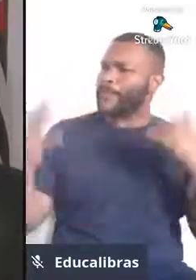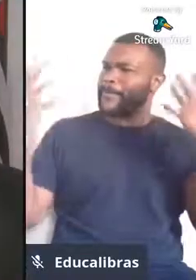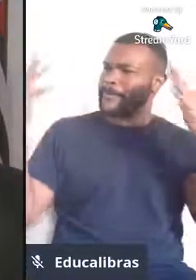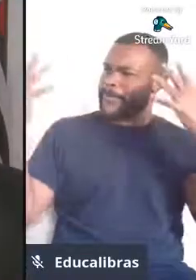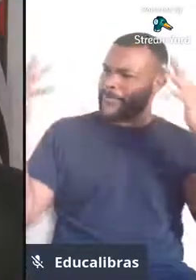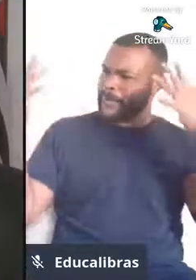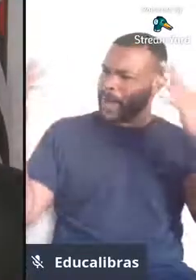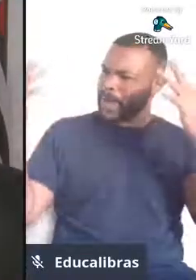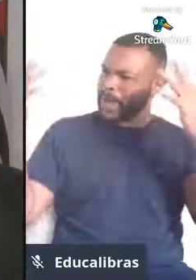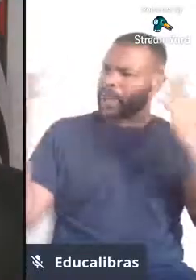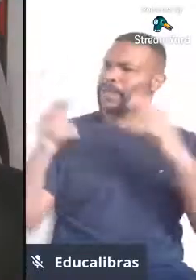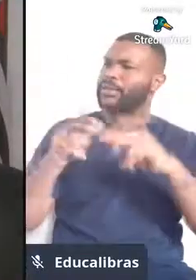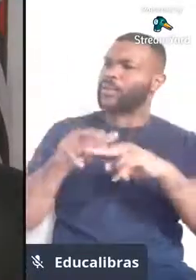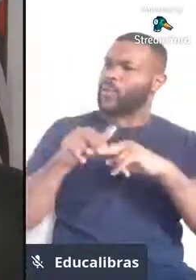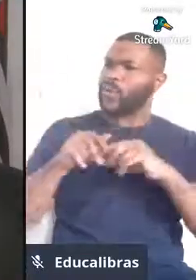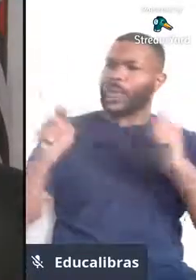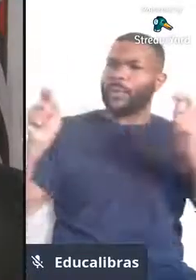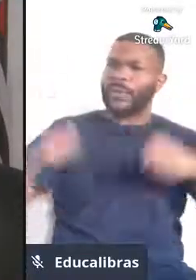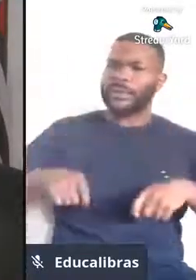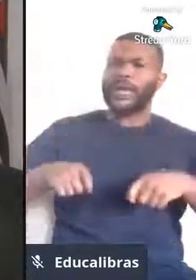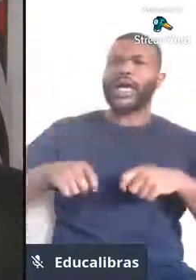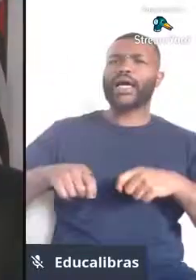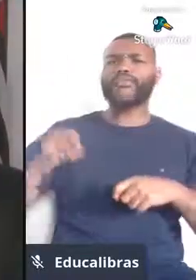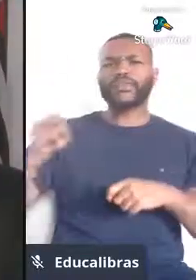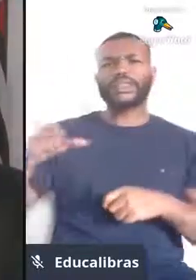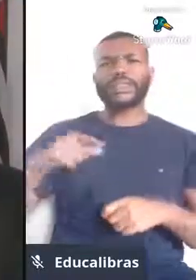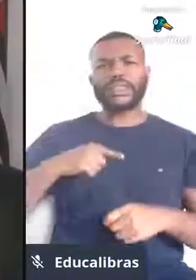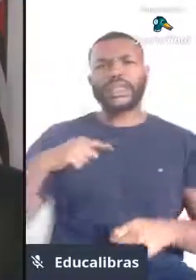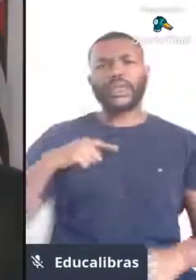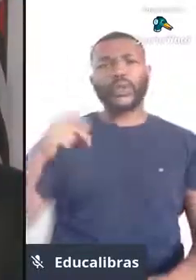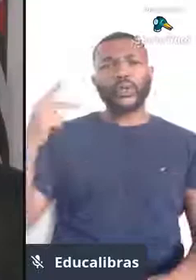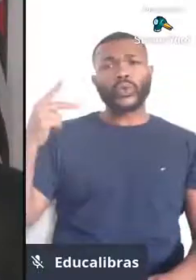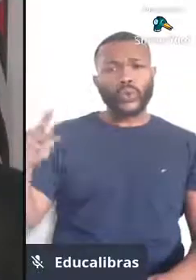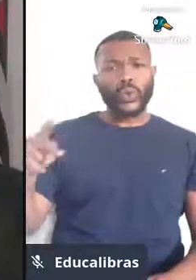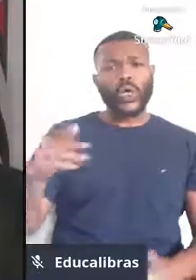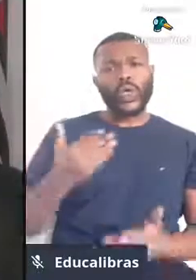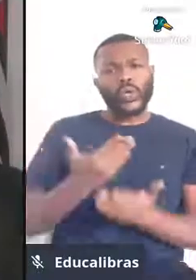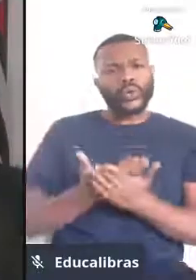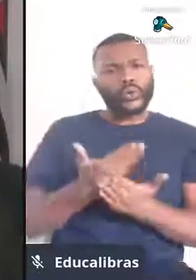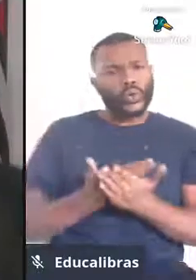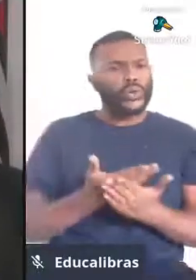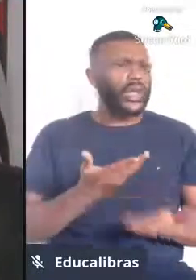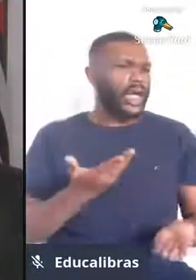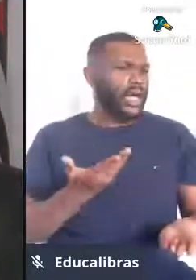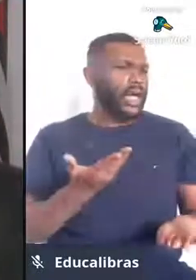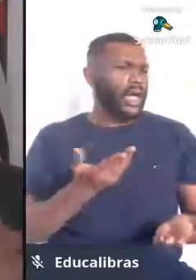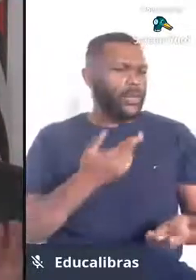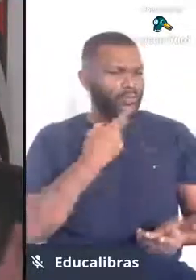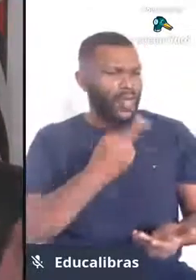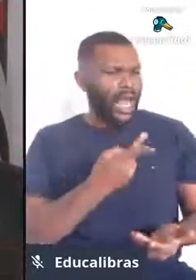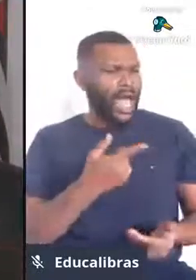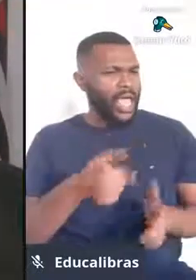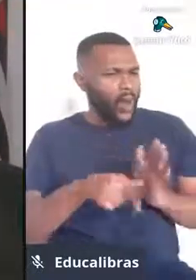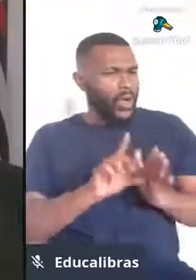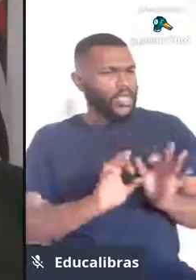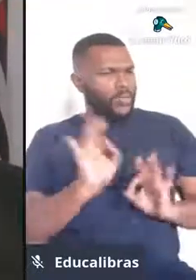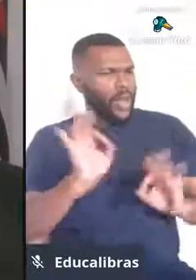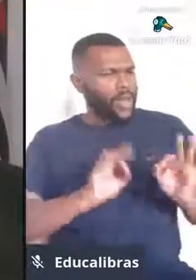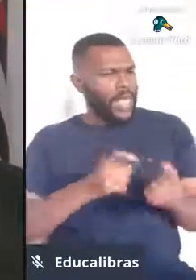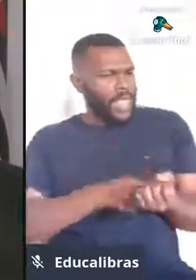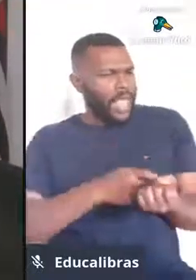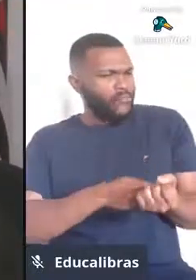pela capacidade de articulação que você tem. Eu estudei para falar de Cotelé, Cid. Você não acha que eu vim despreparado? Eu estava nervoso para essa